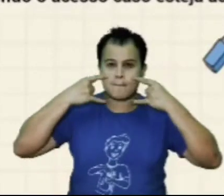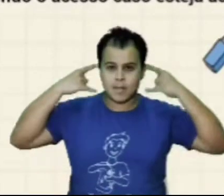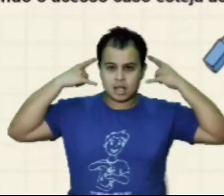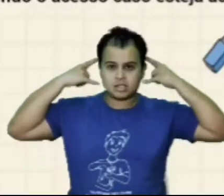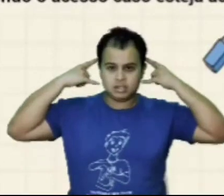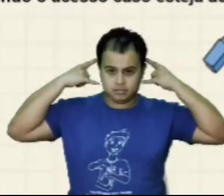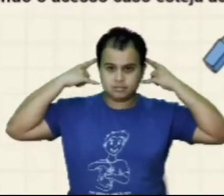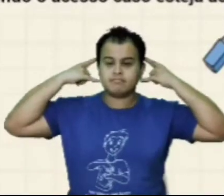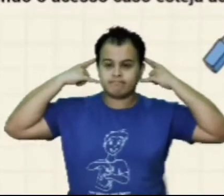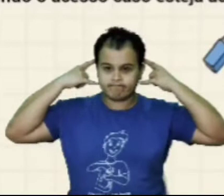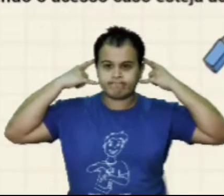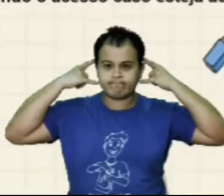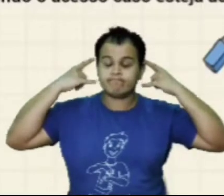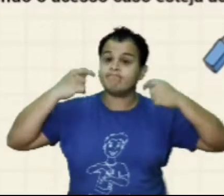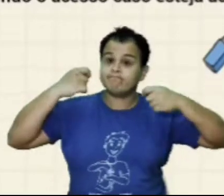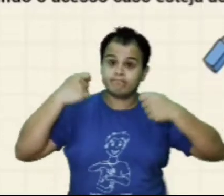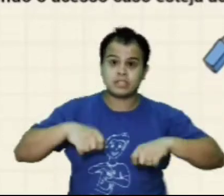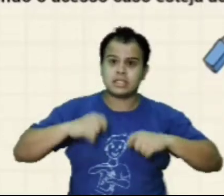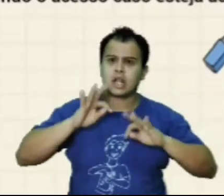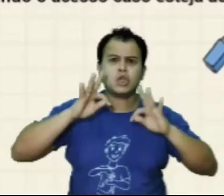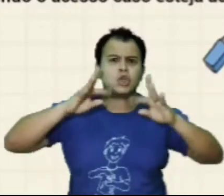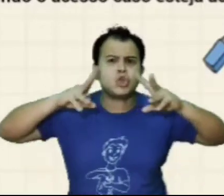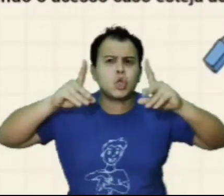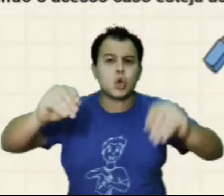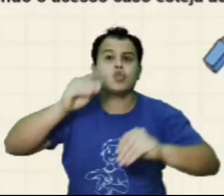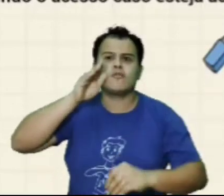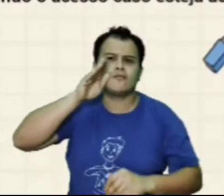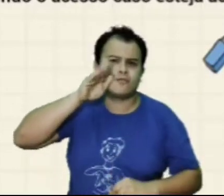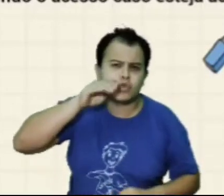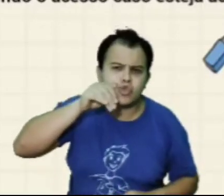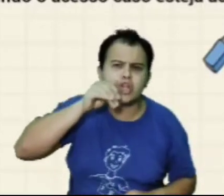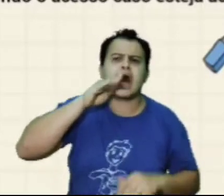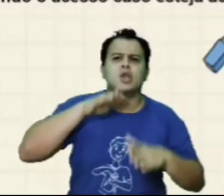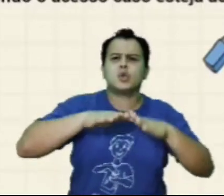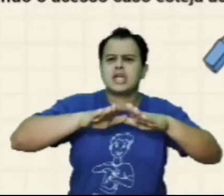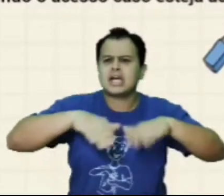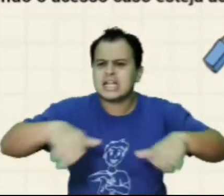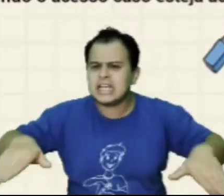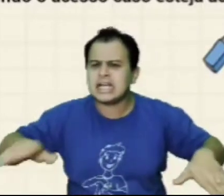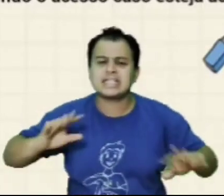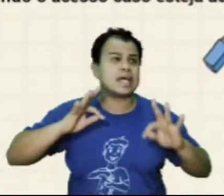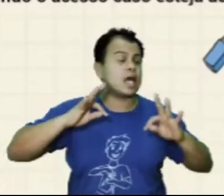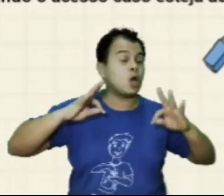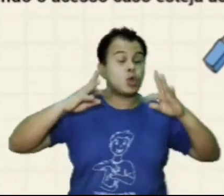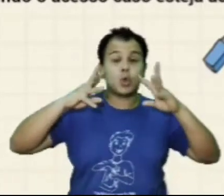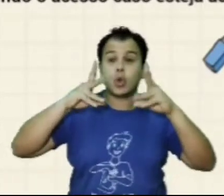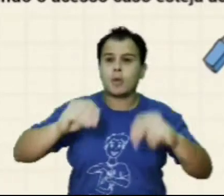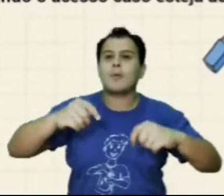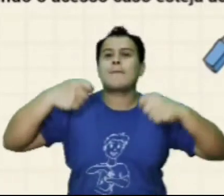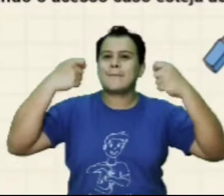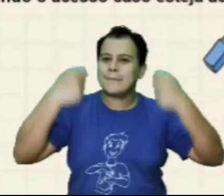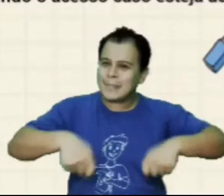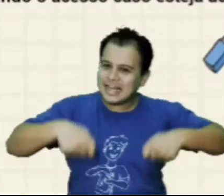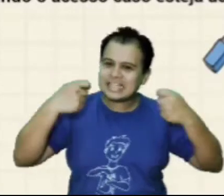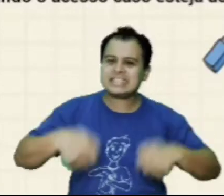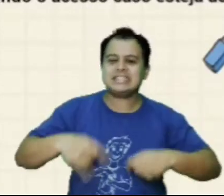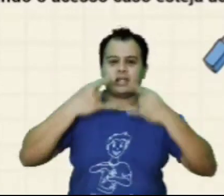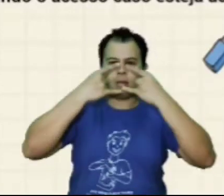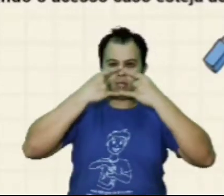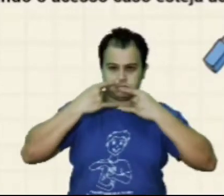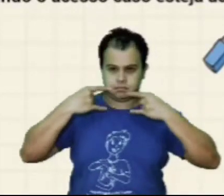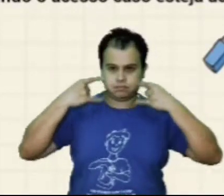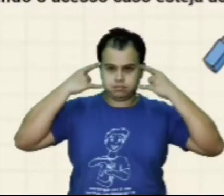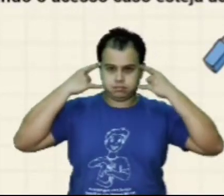proteção facial. Então, todos os funcionários e todas as crianças, todos os alunos terão que usar a máscara